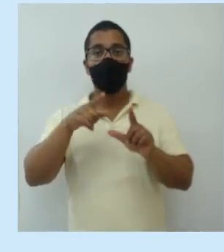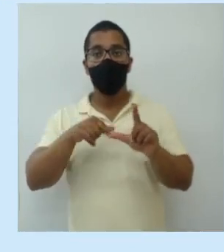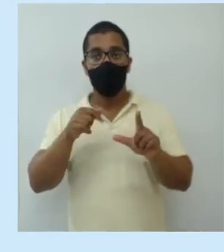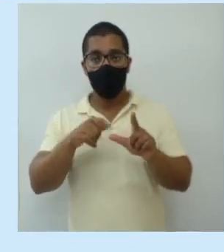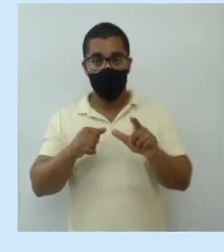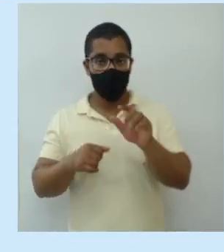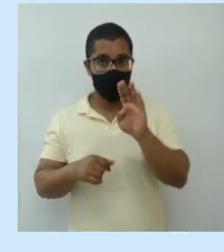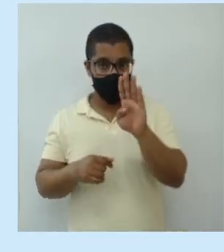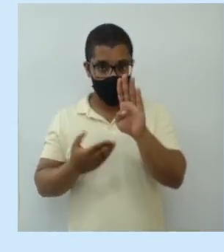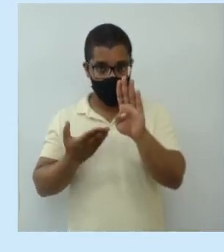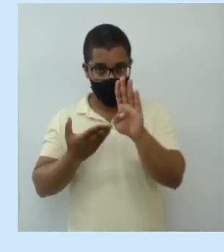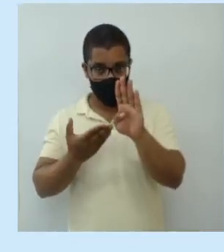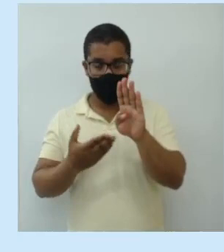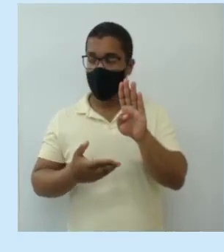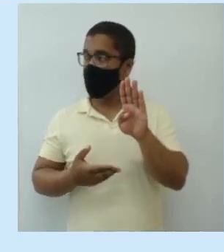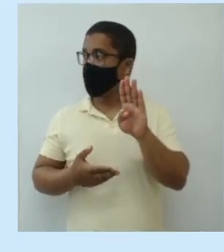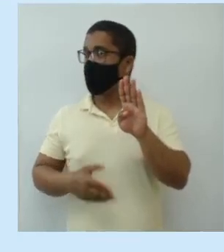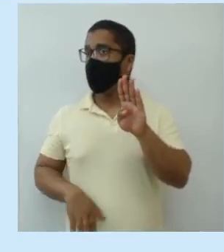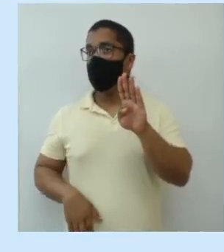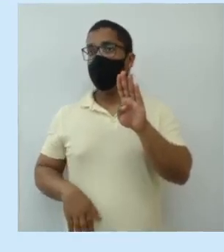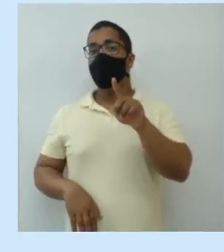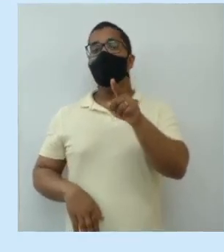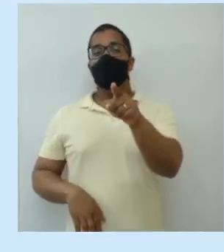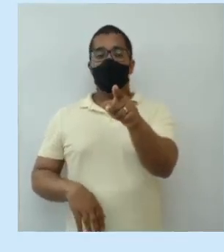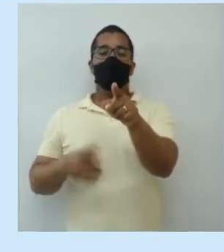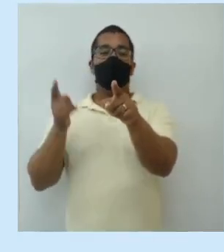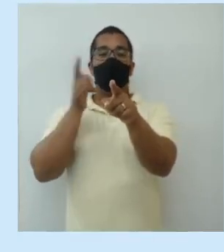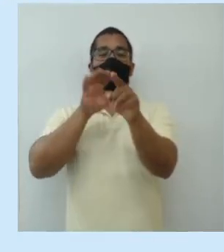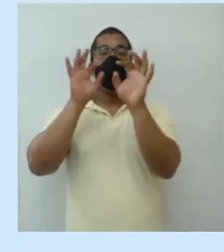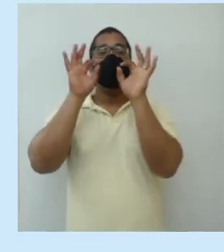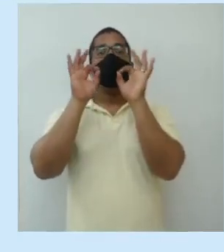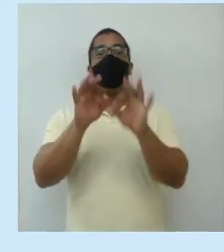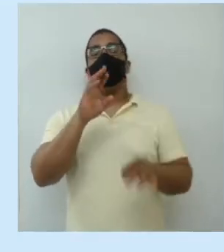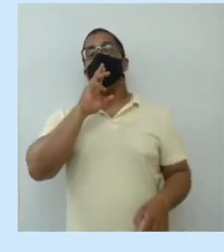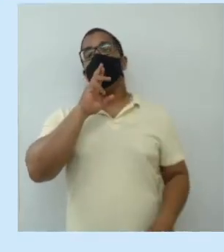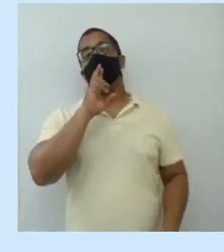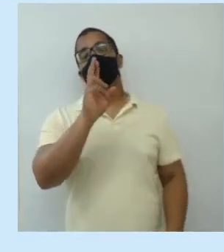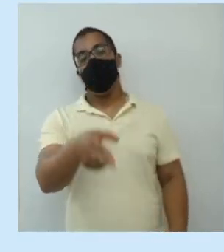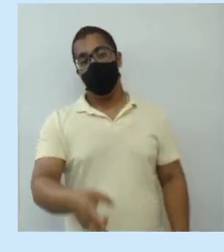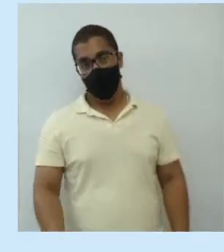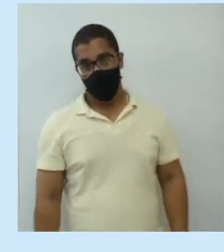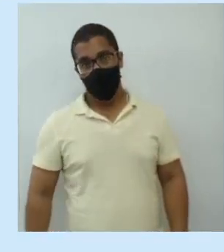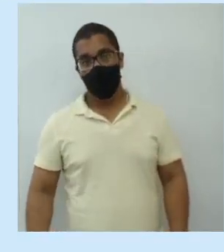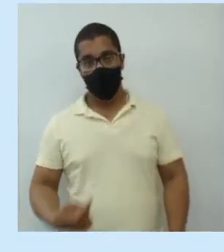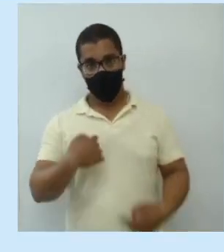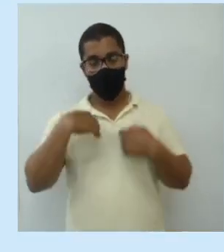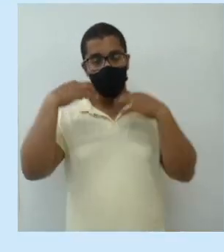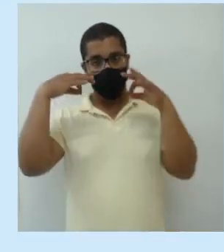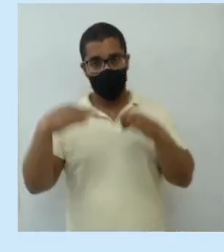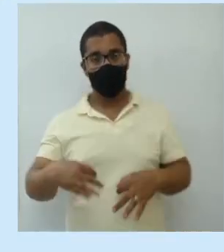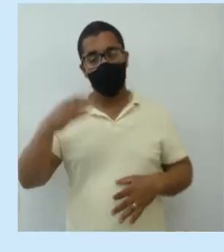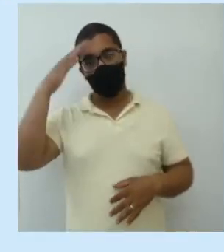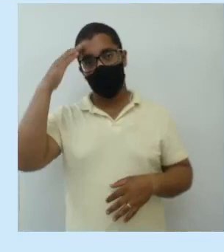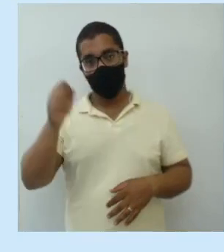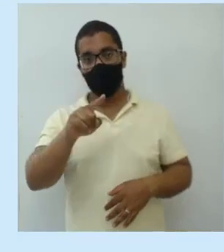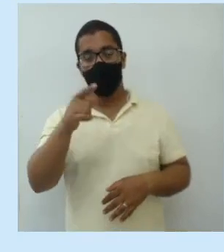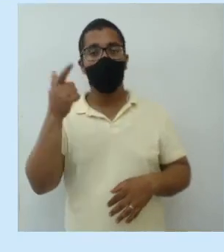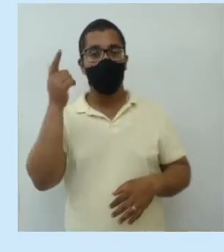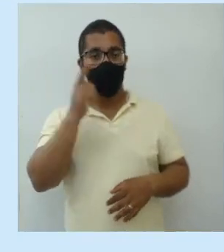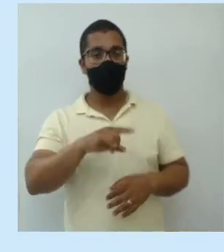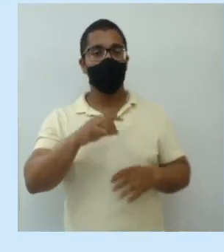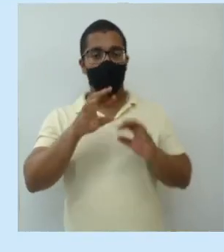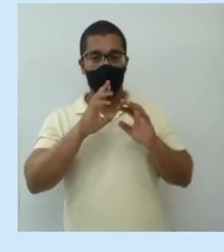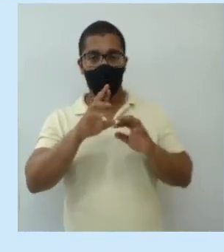letra B, certo? Vocês acertaram, certo? E aí eu tenho certeza que vocês marcaram a